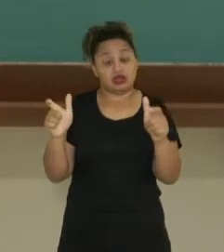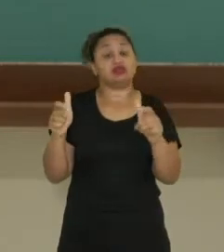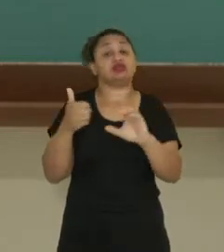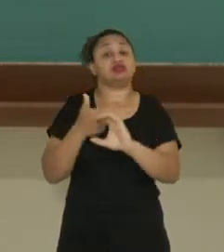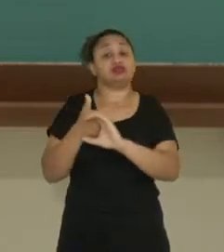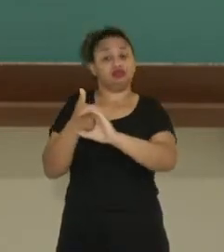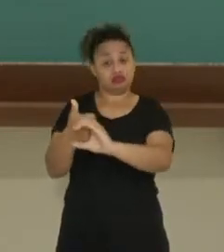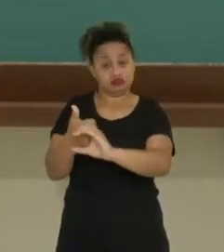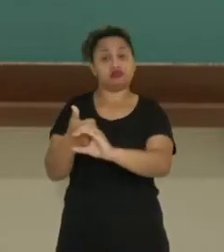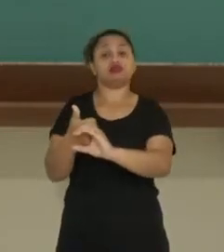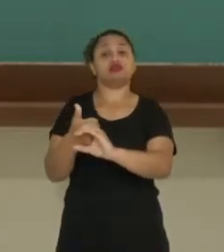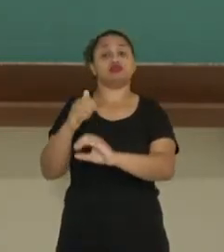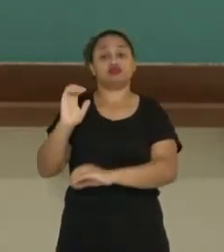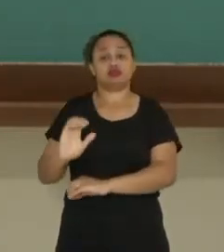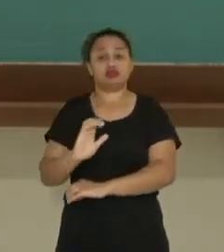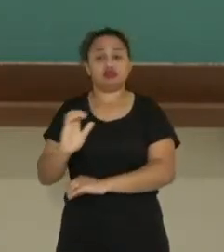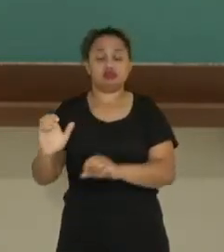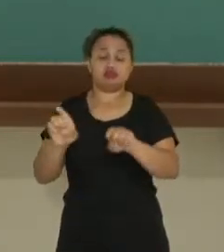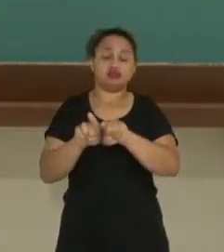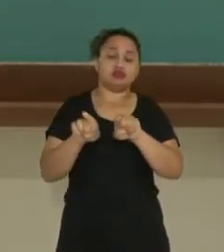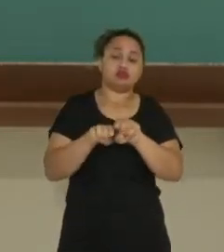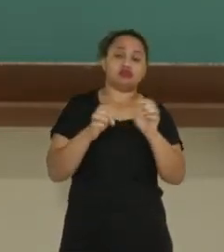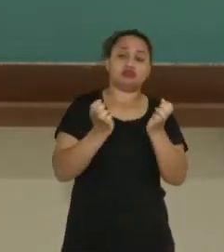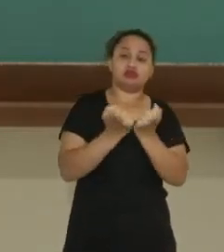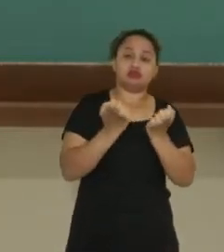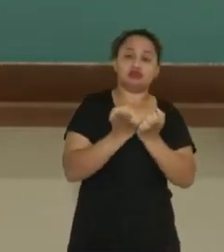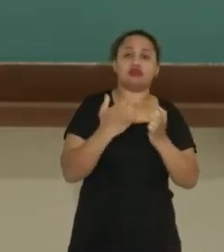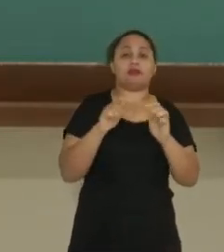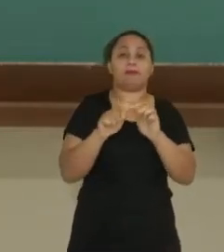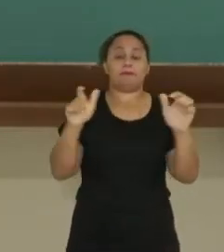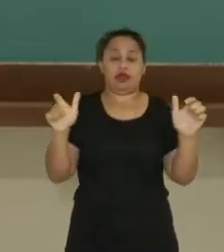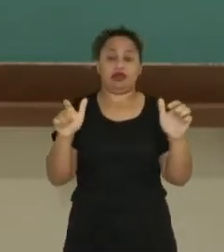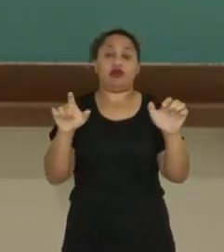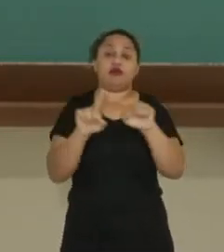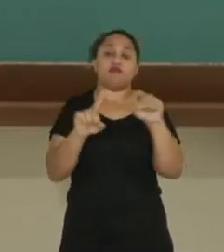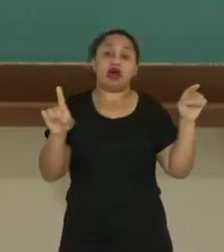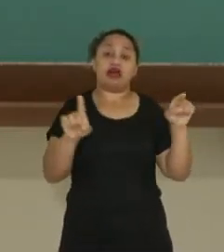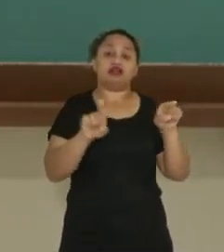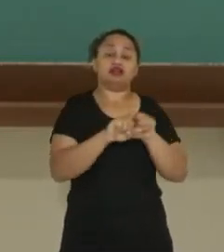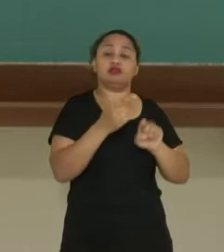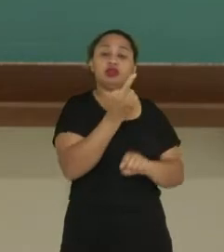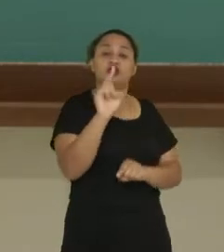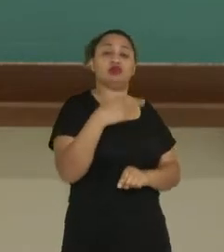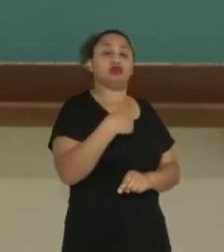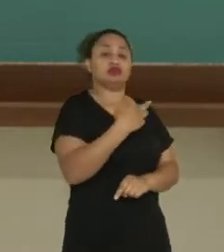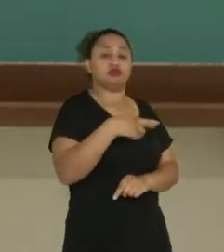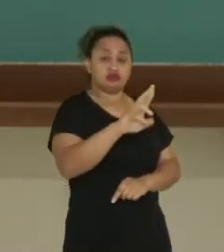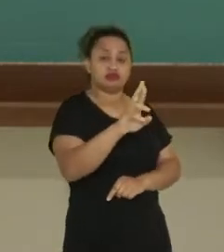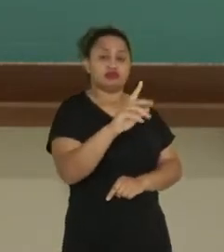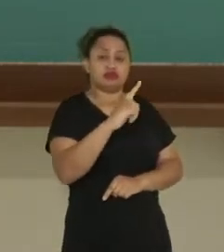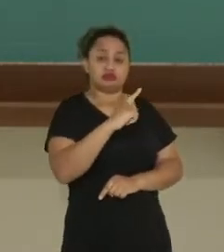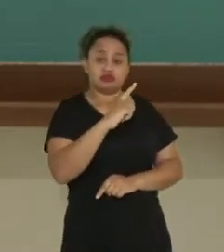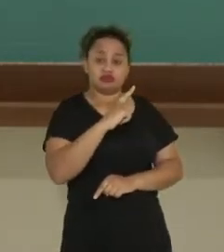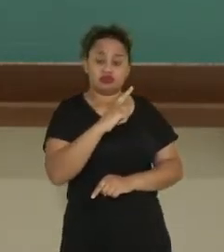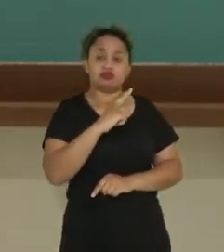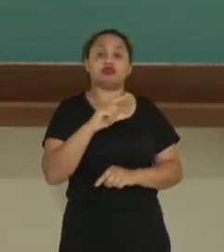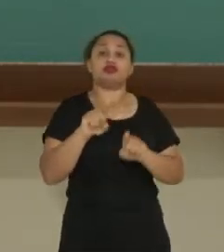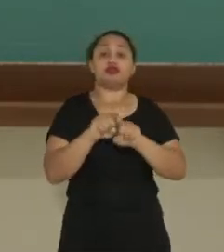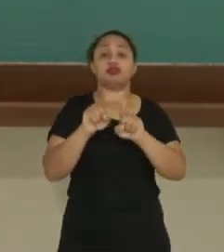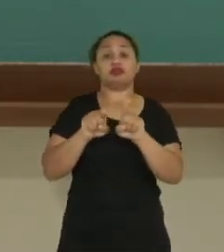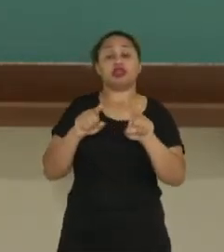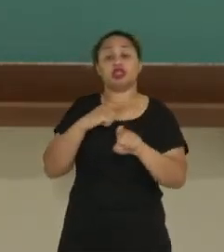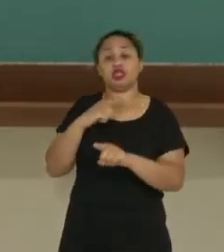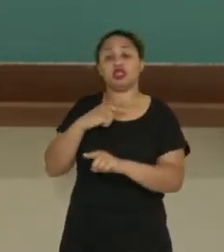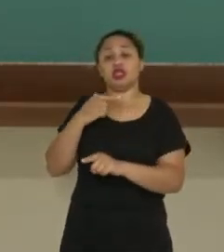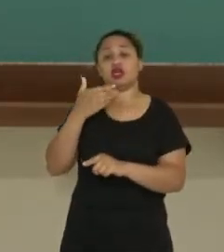cristã, com católicos e evangélicos, mas também outras religiões, né? A presença muçulmana no estado